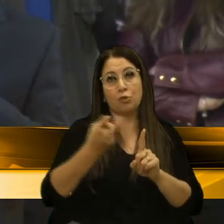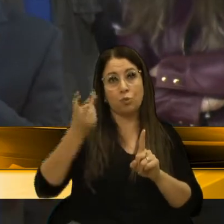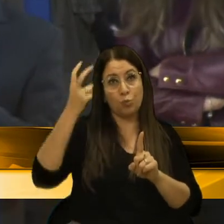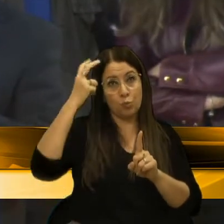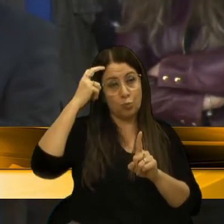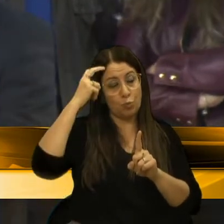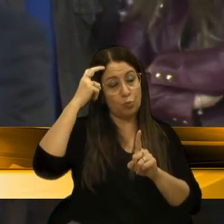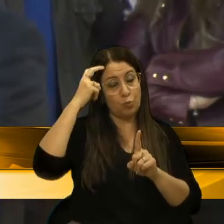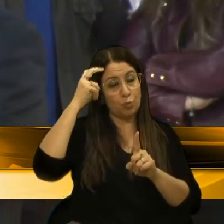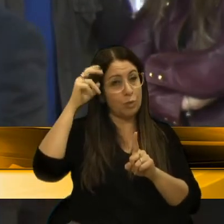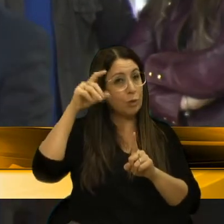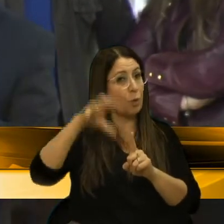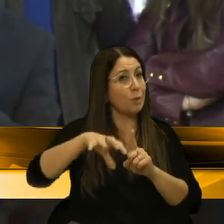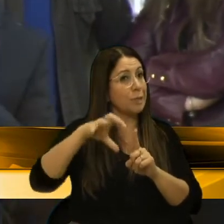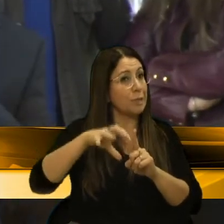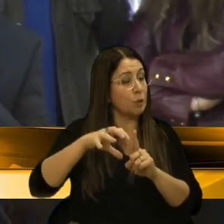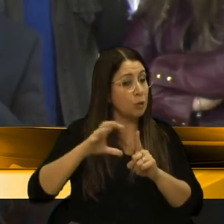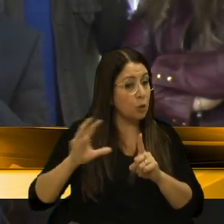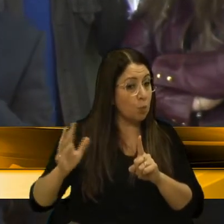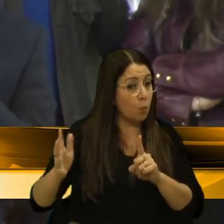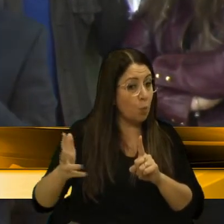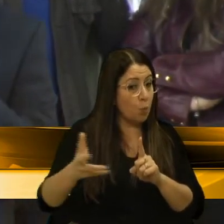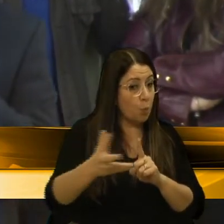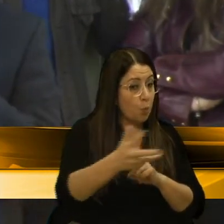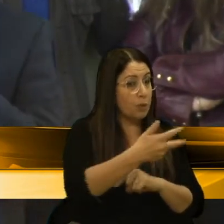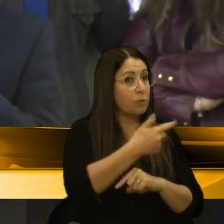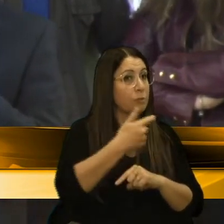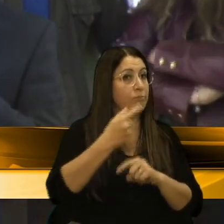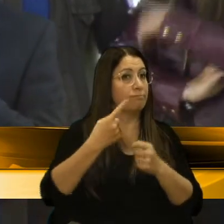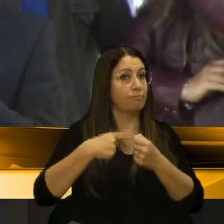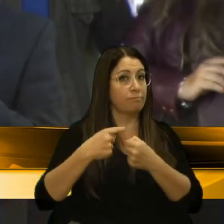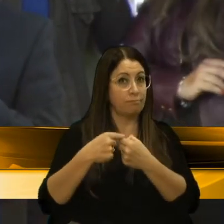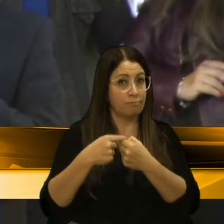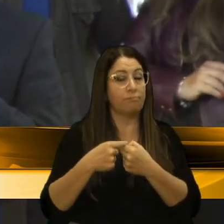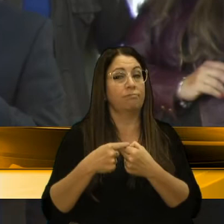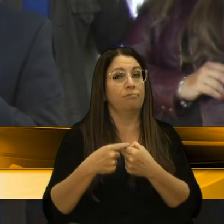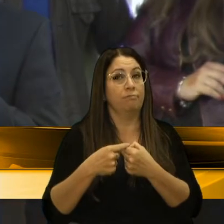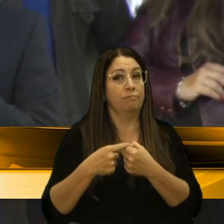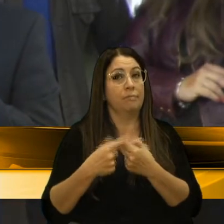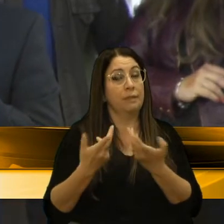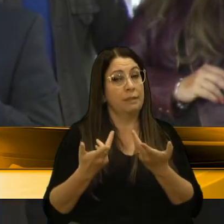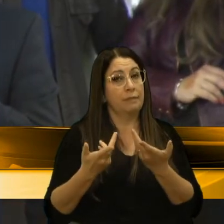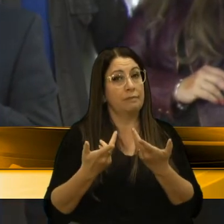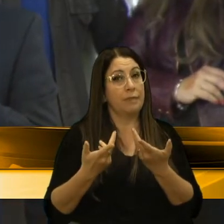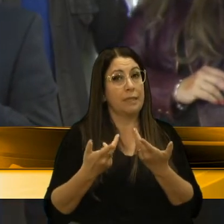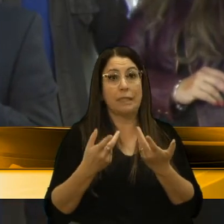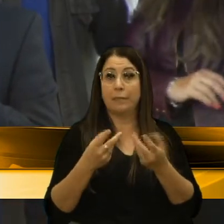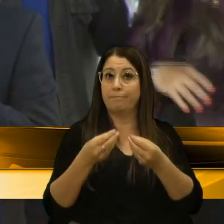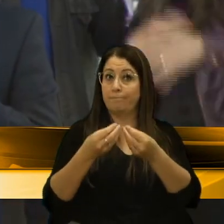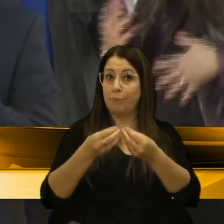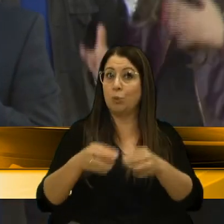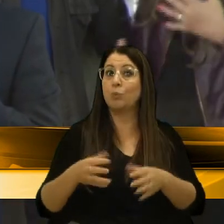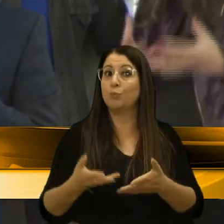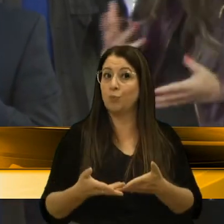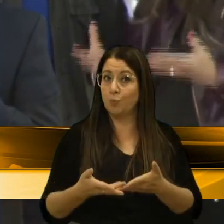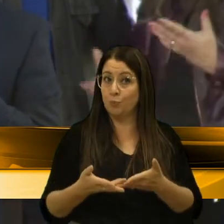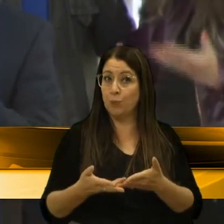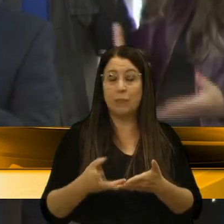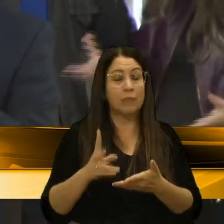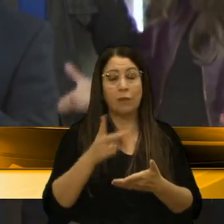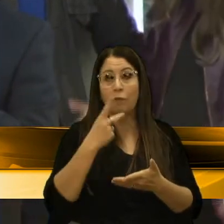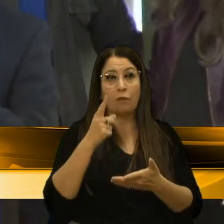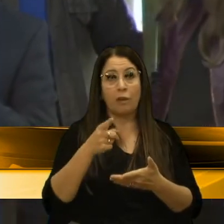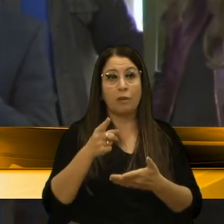um setor que abarca toda a nossa cidade, fique comprometido. E não falo da